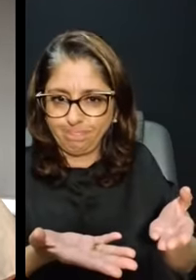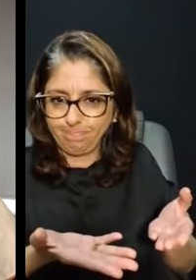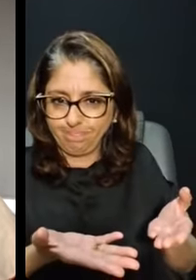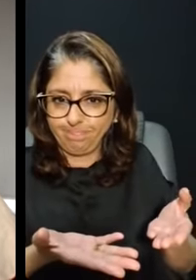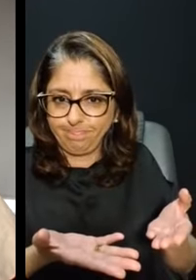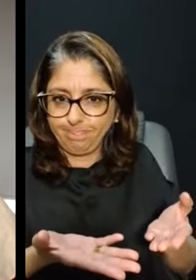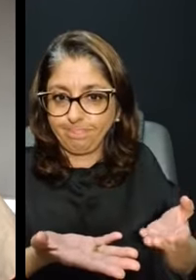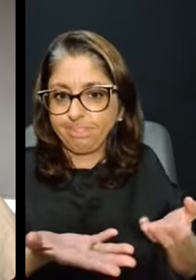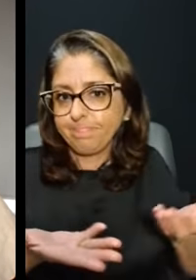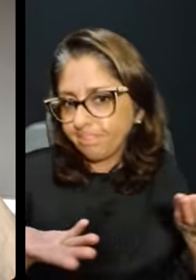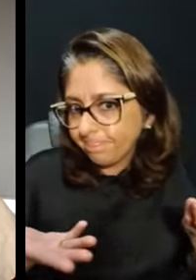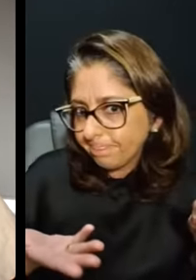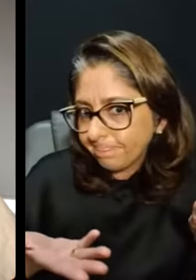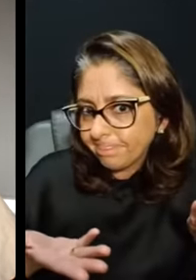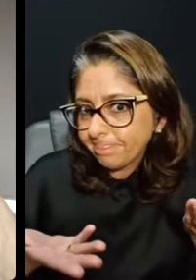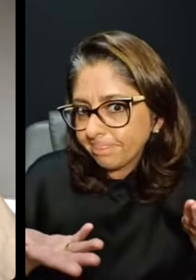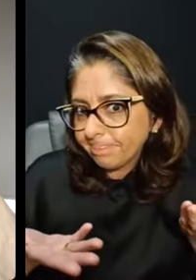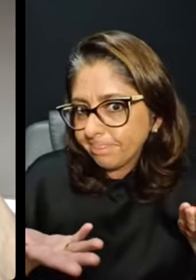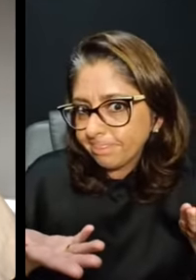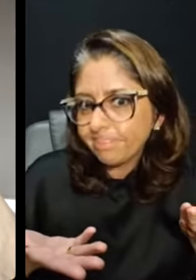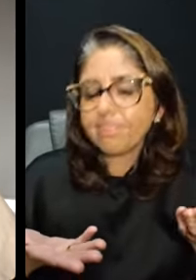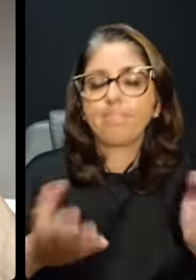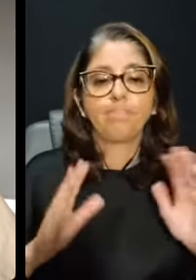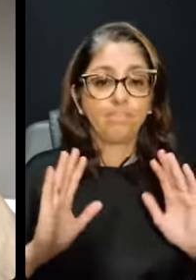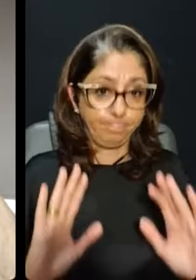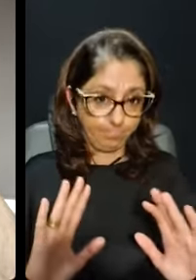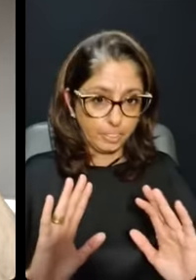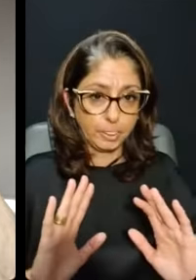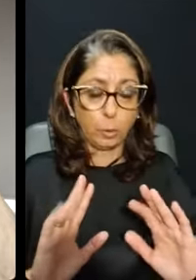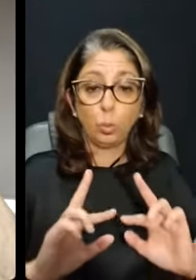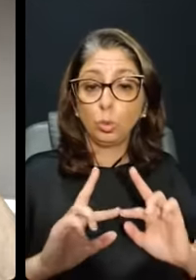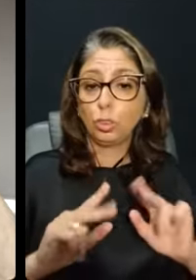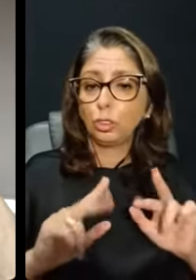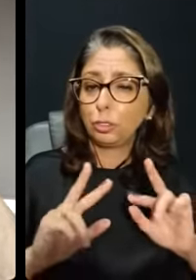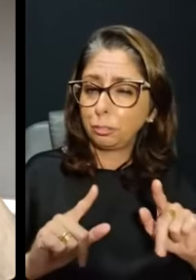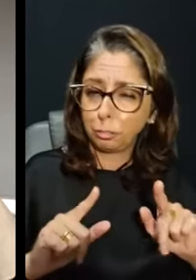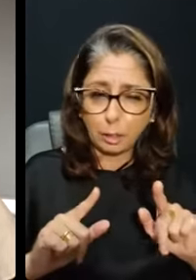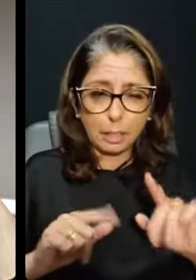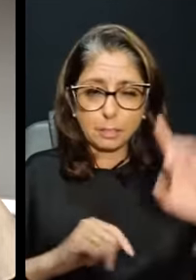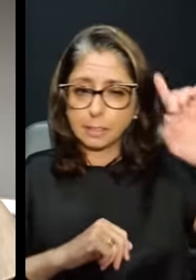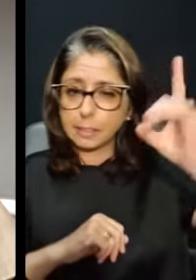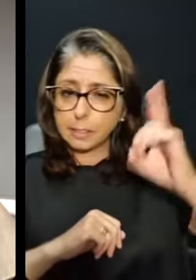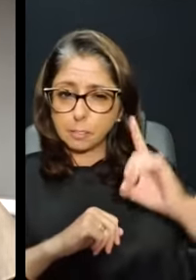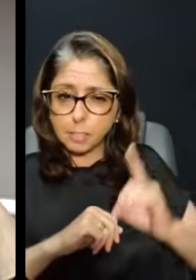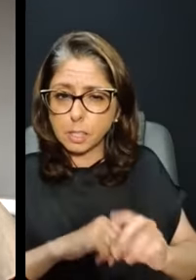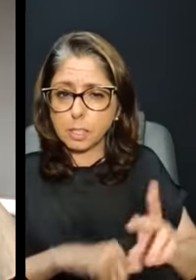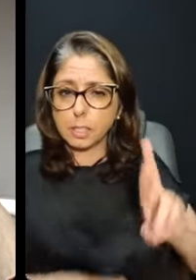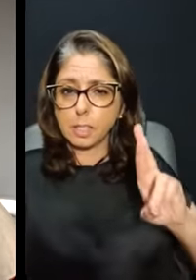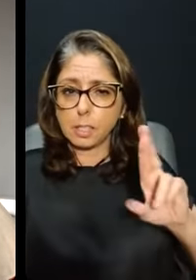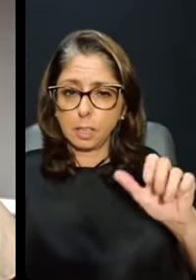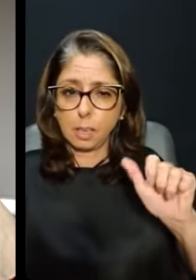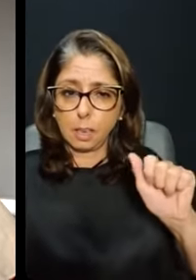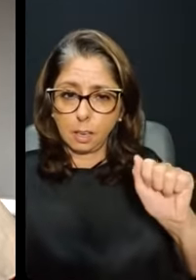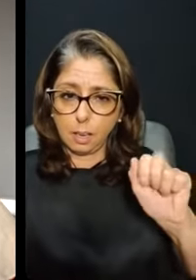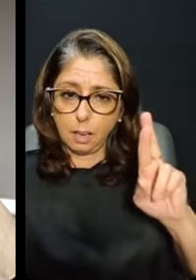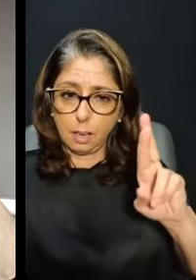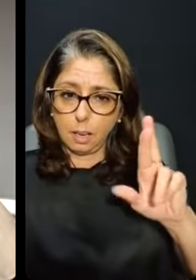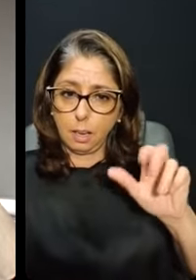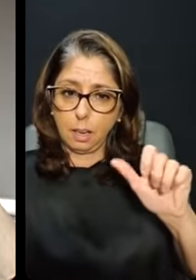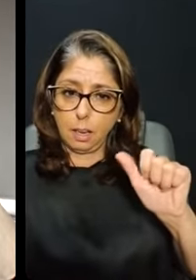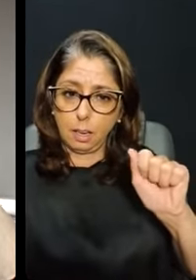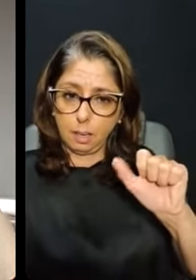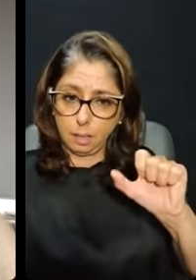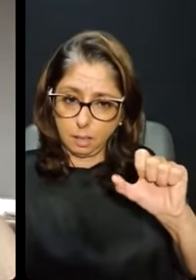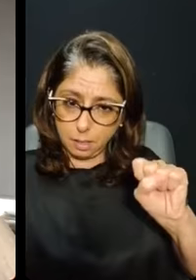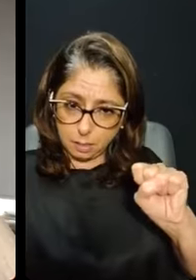e existem deficiências que são raras e aí que você tem que estudar mais a fundo, porque aí são questões muito pontuais, muito específicas,